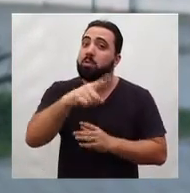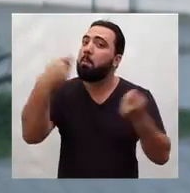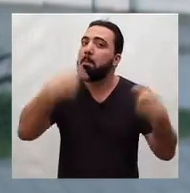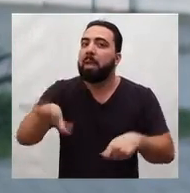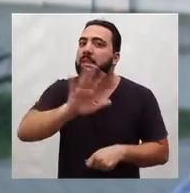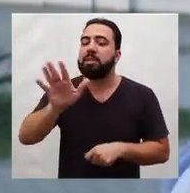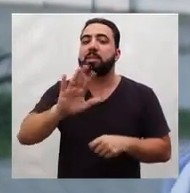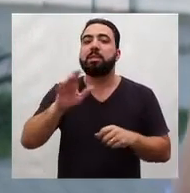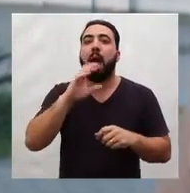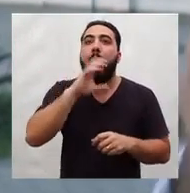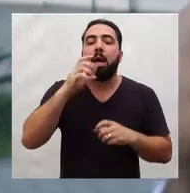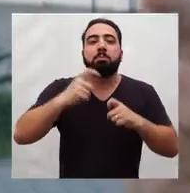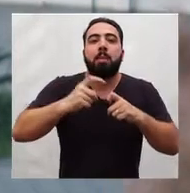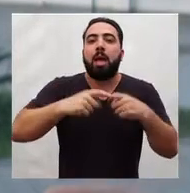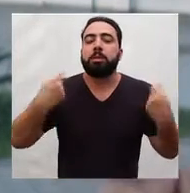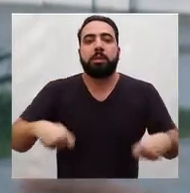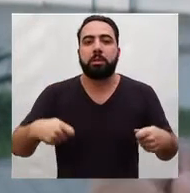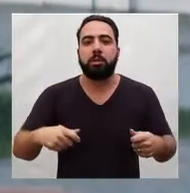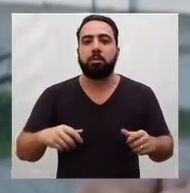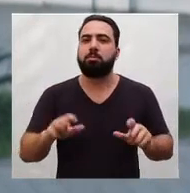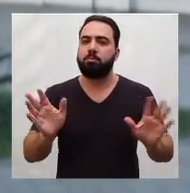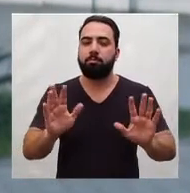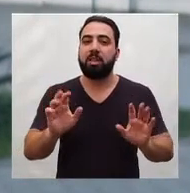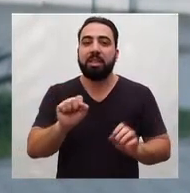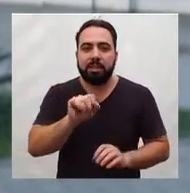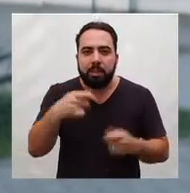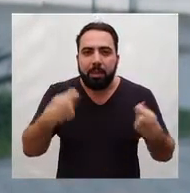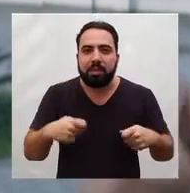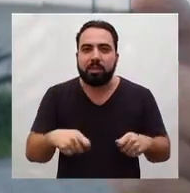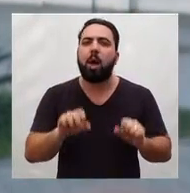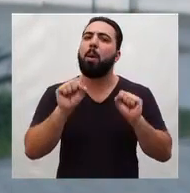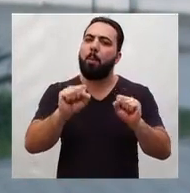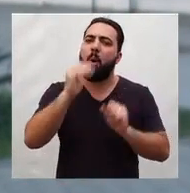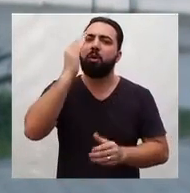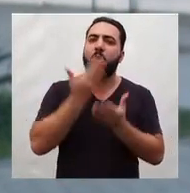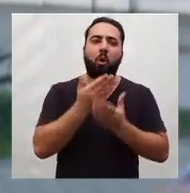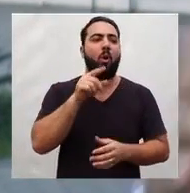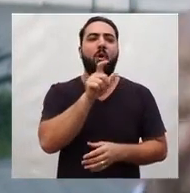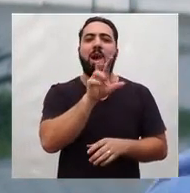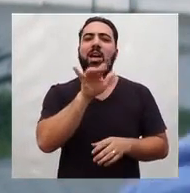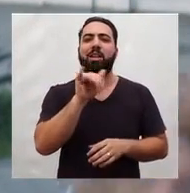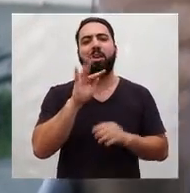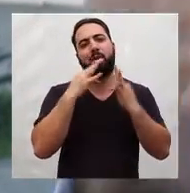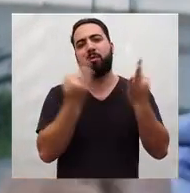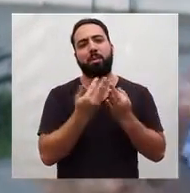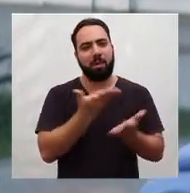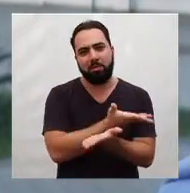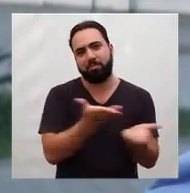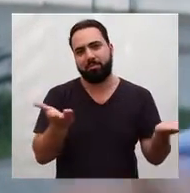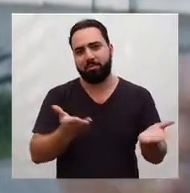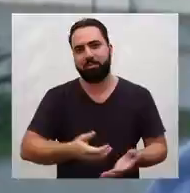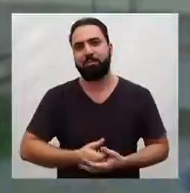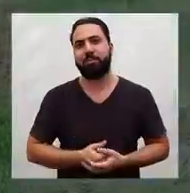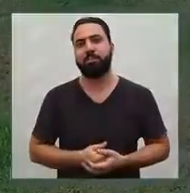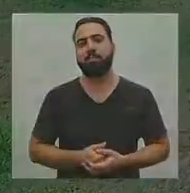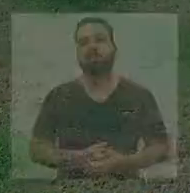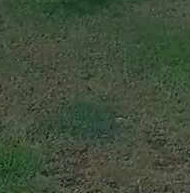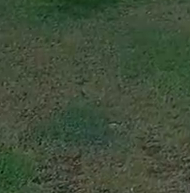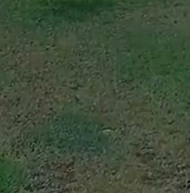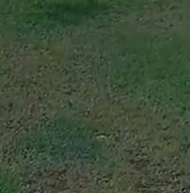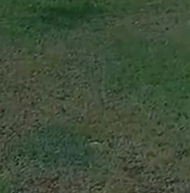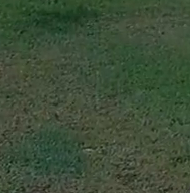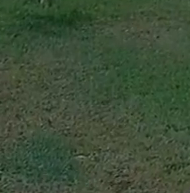precisam. Tomara que você nunca precise de uma urgência médica, mas se precisar, pode contar com as clínicas da família do nosso